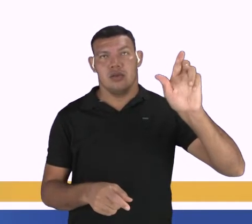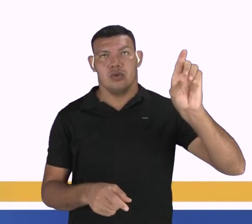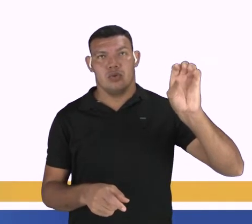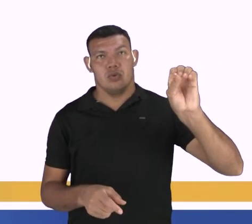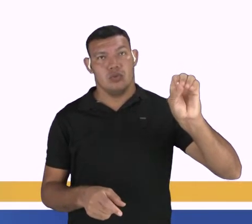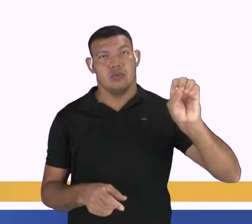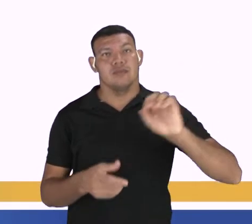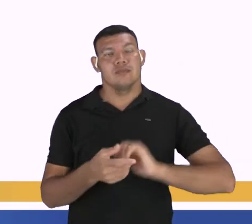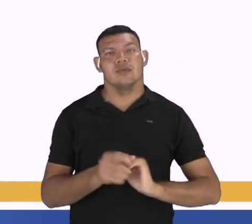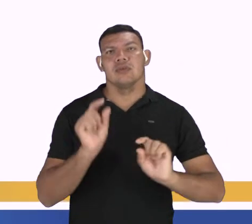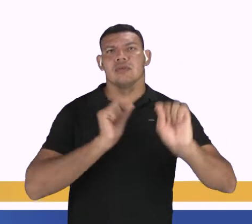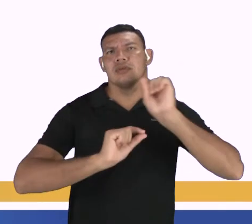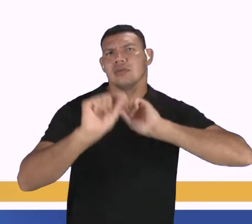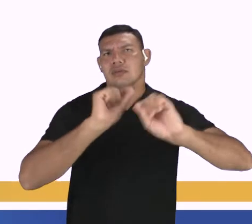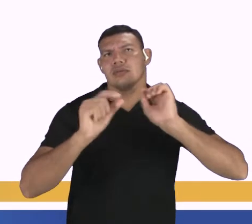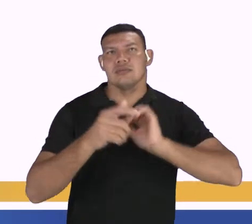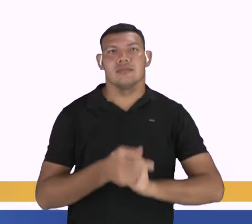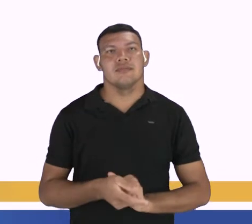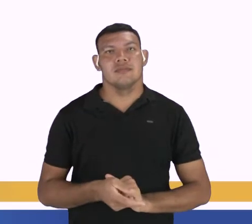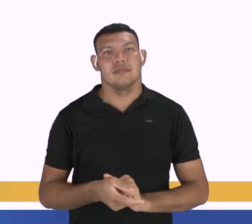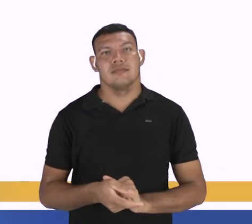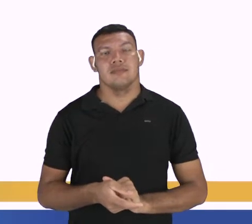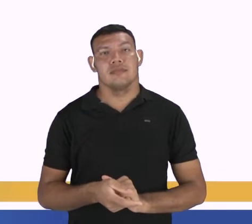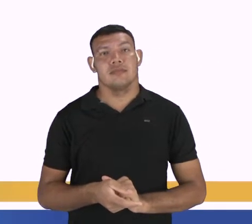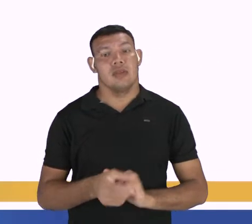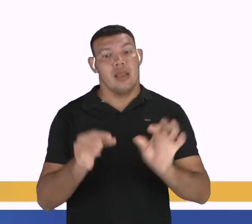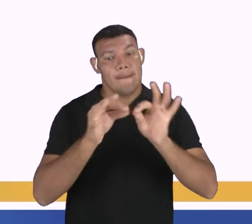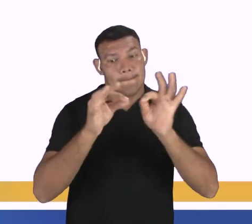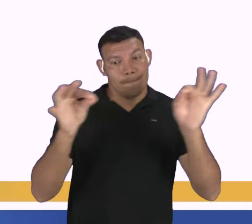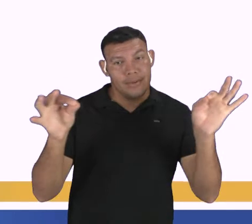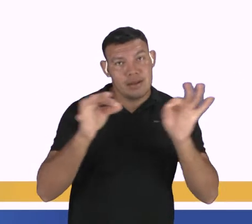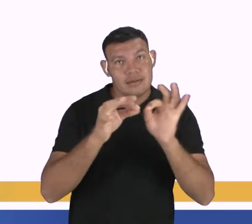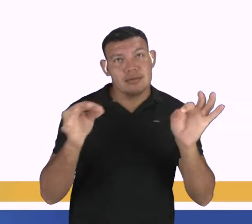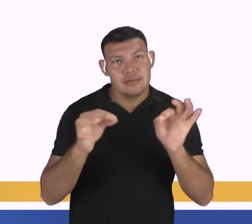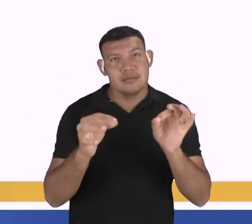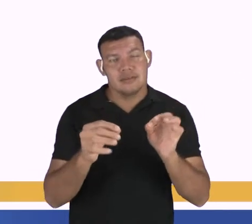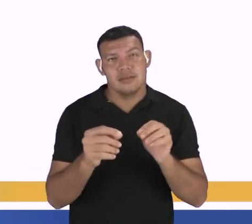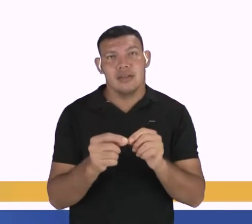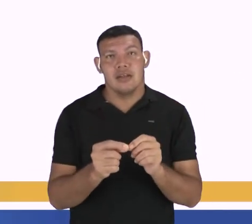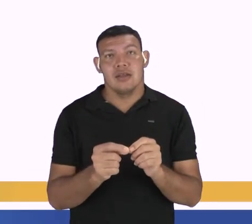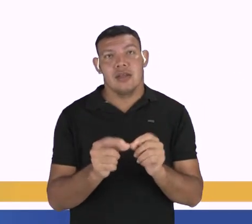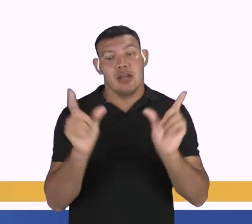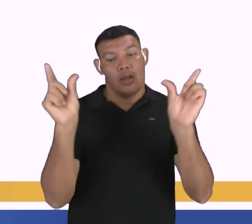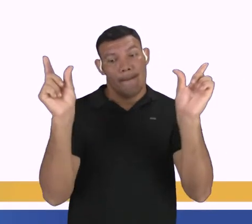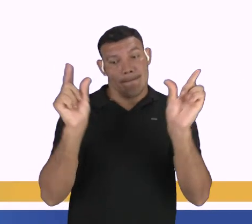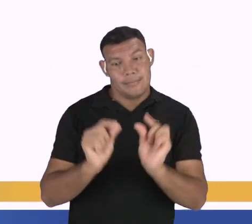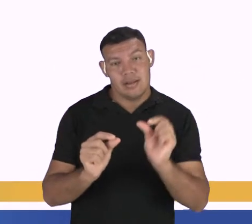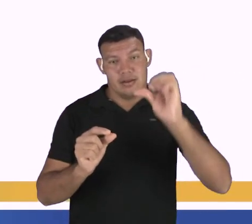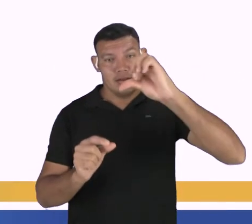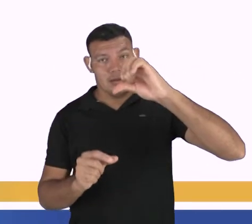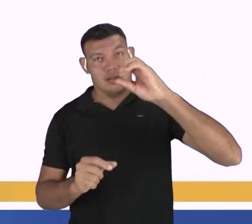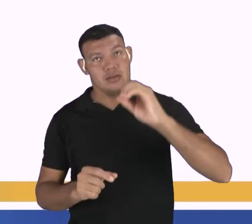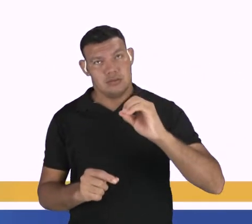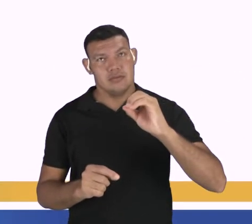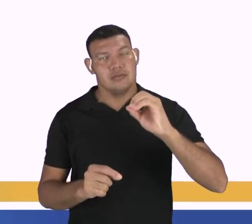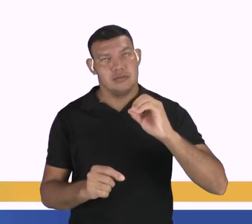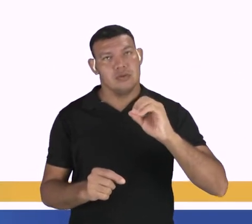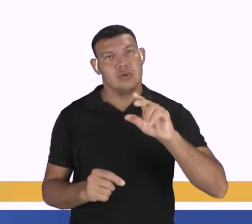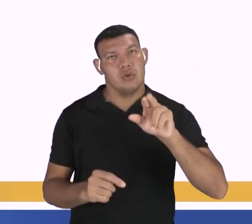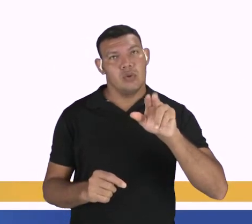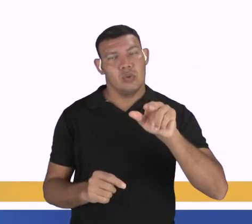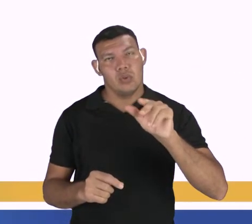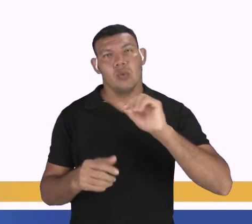O ângulo agudo é um ângulo cuja medida é menor do que 90, né? E maior ou igual que 0